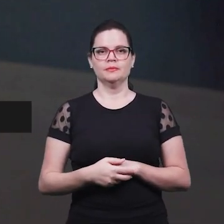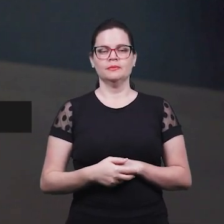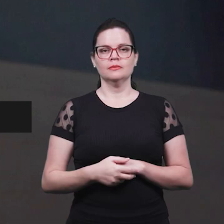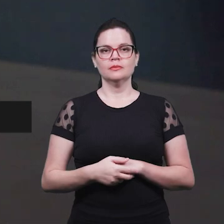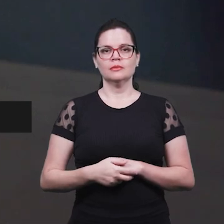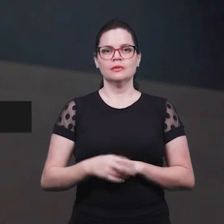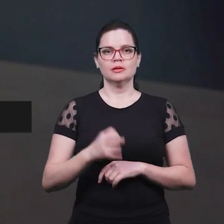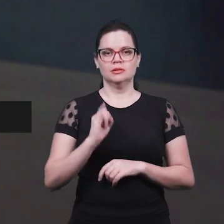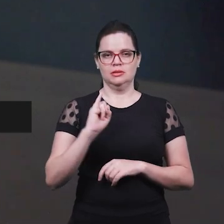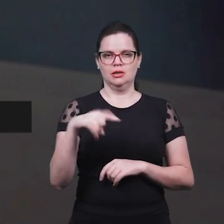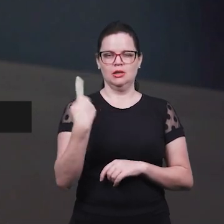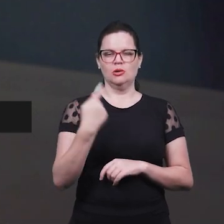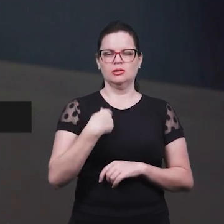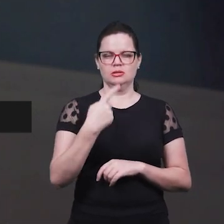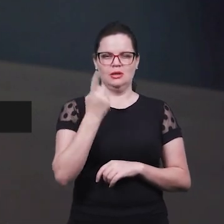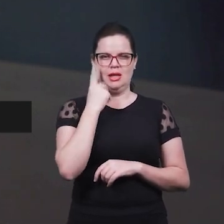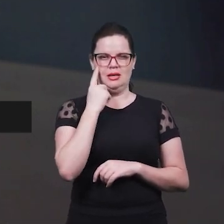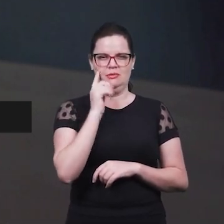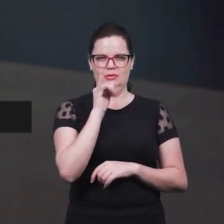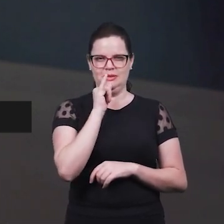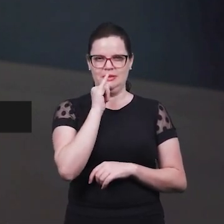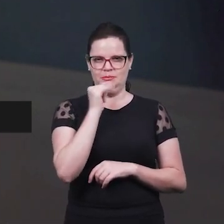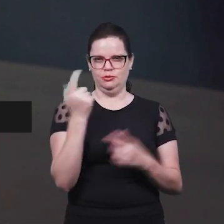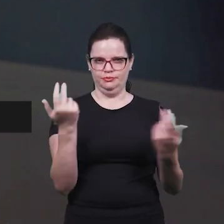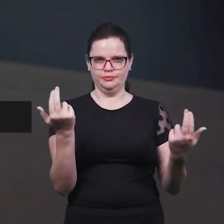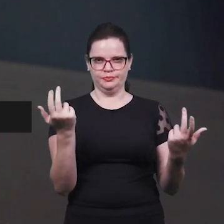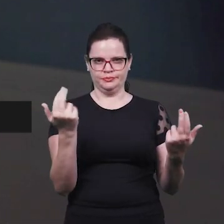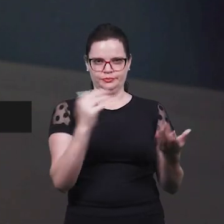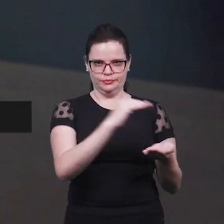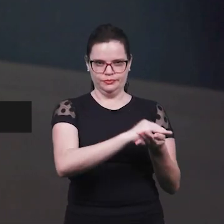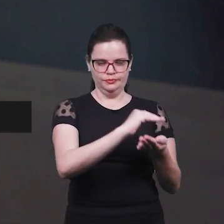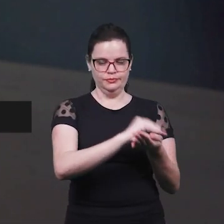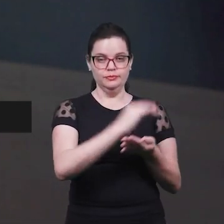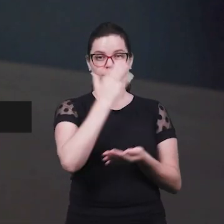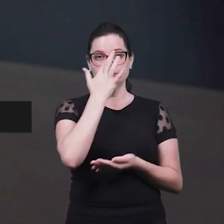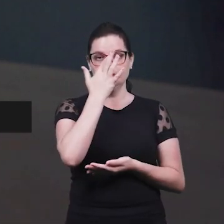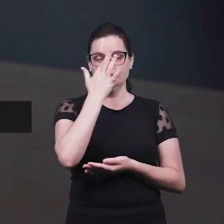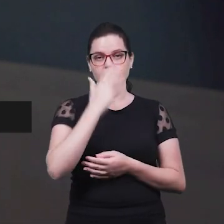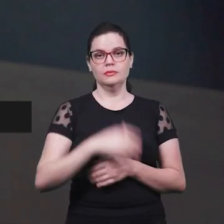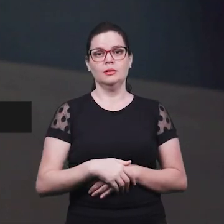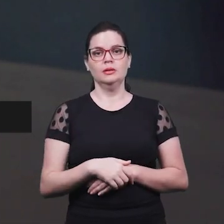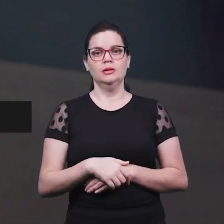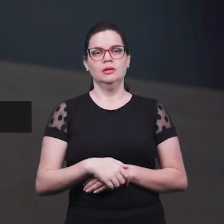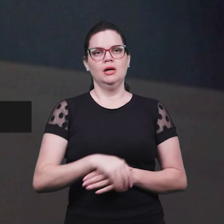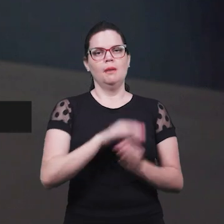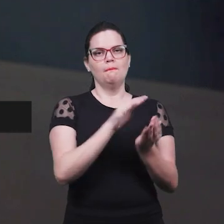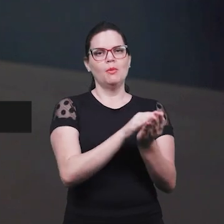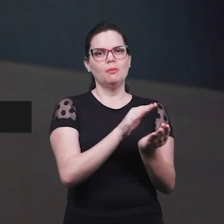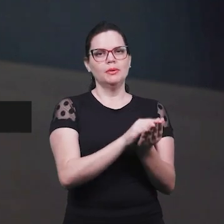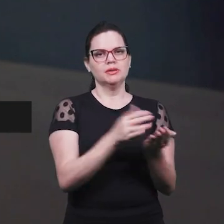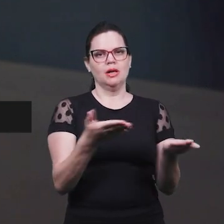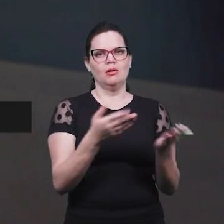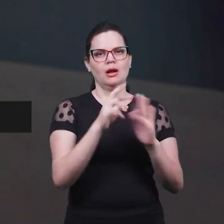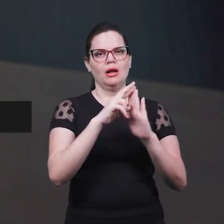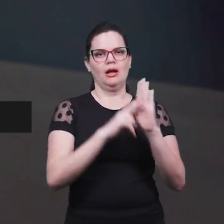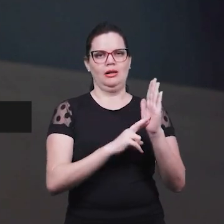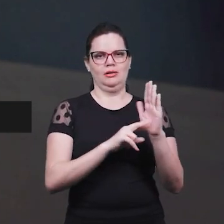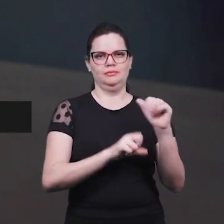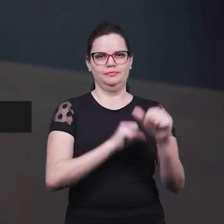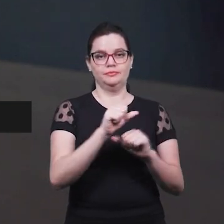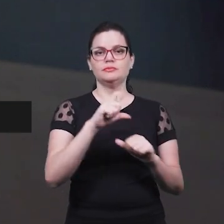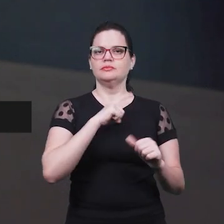o mesmo exemplo da poupança, né? A regra da poupança mudou, né? Tem as